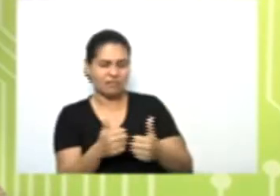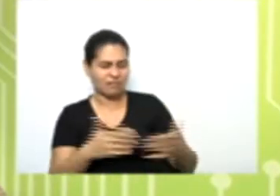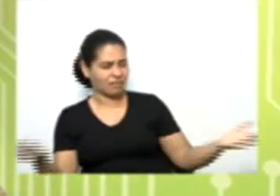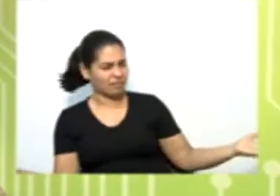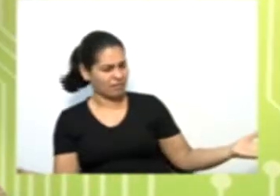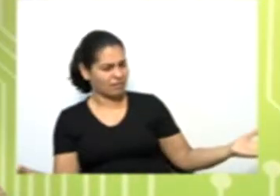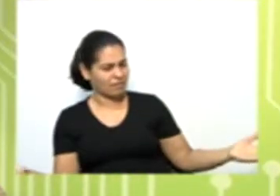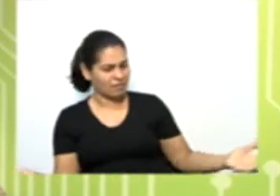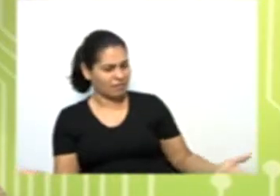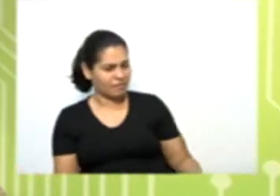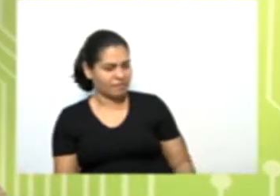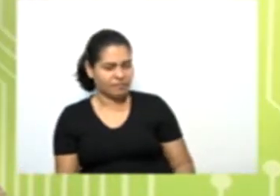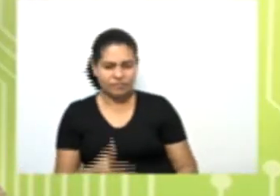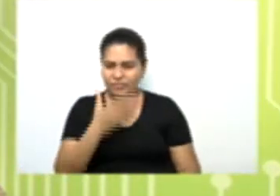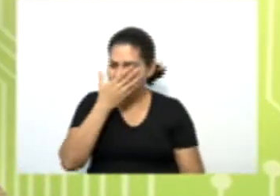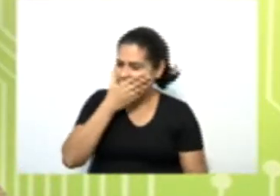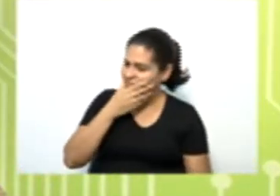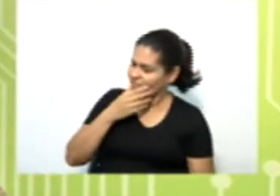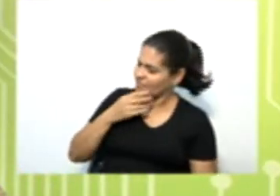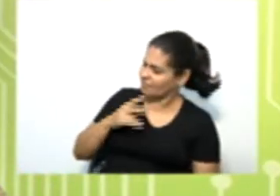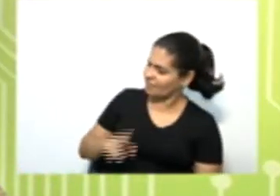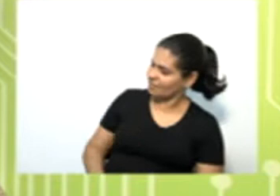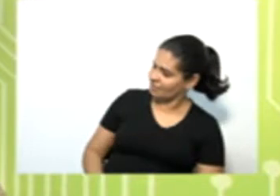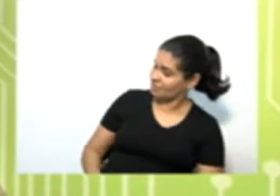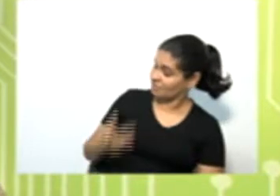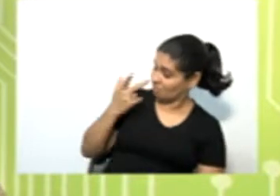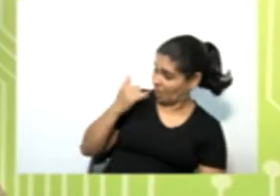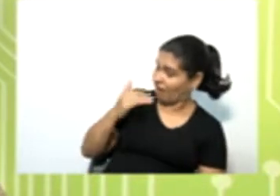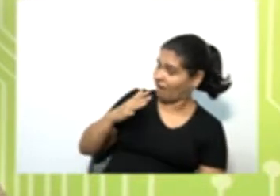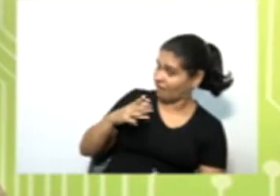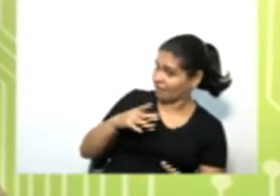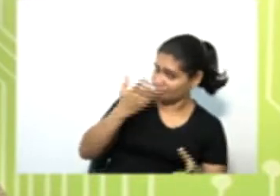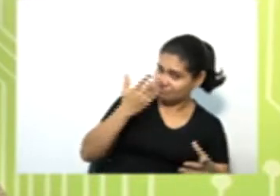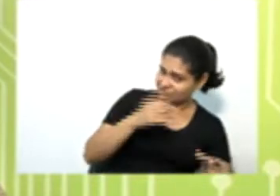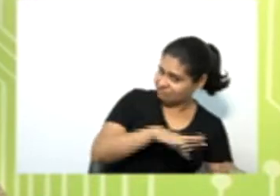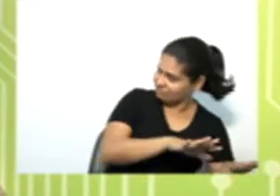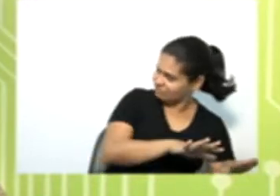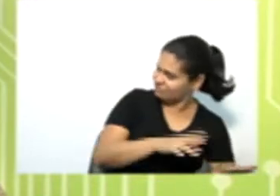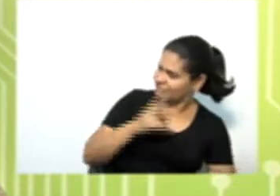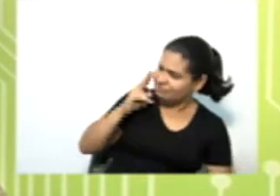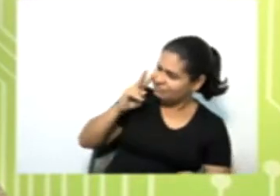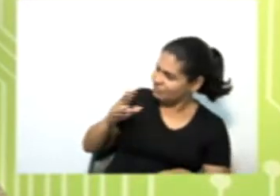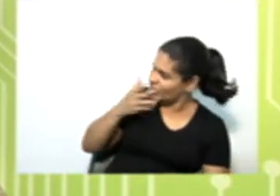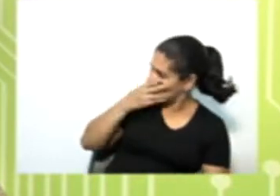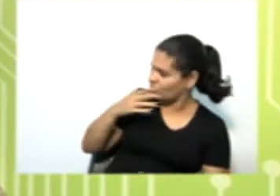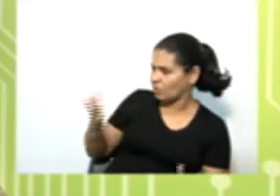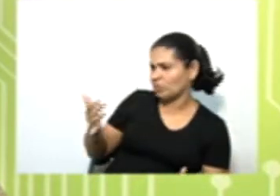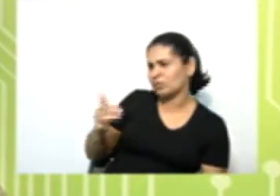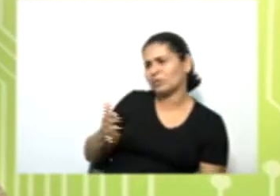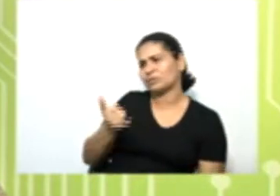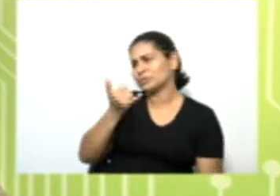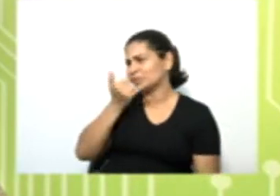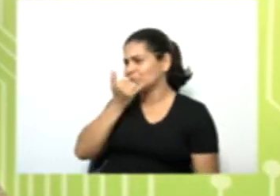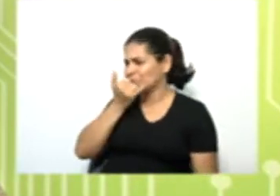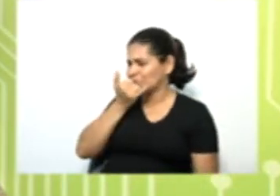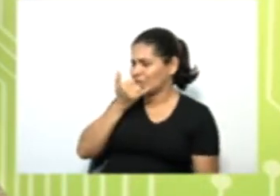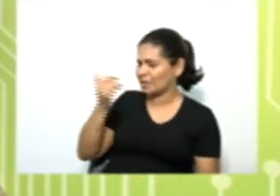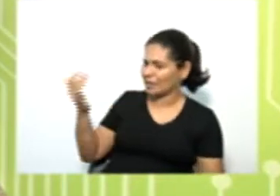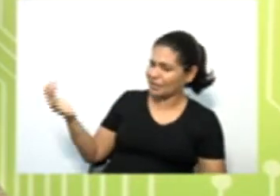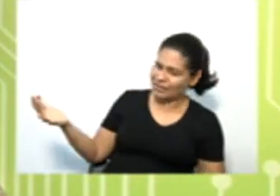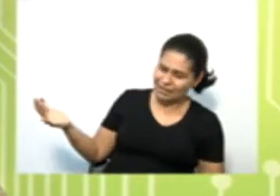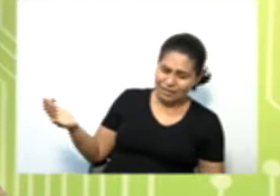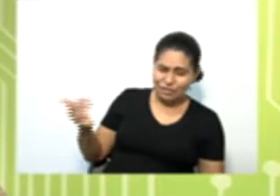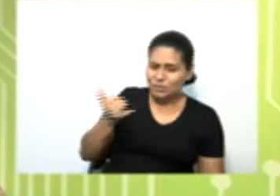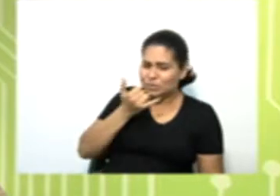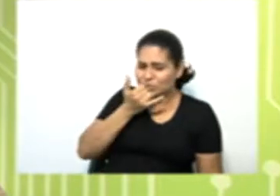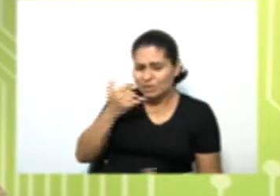ônibus. Aí esse senhor olhou, né? O pai das crianças olhou para esse senhor e disse assim: ô meu senhor, desculpa. Né?